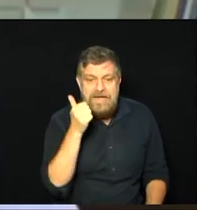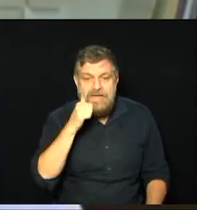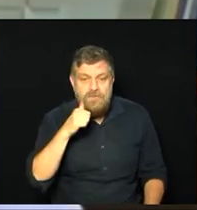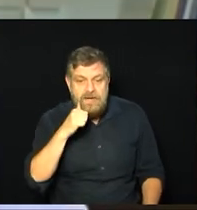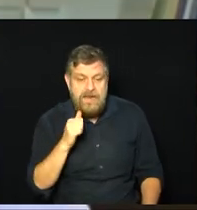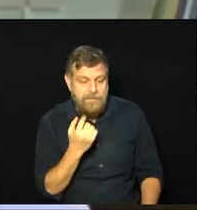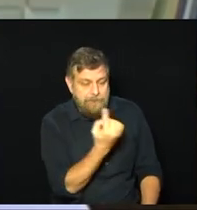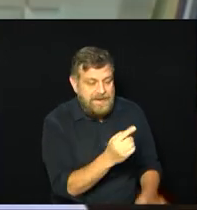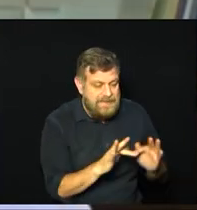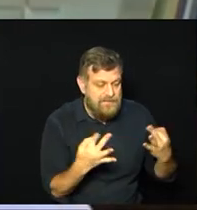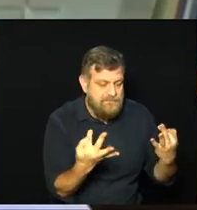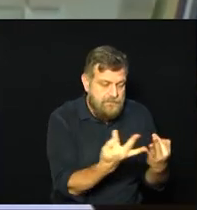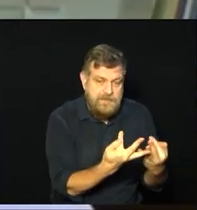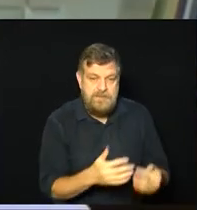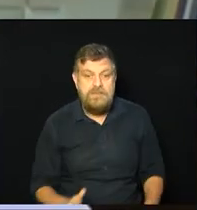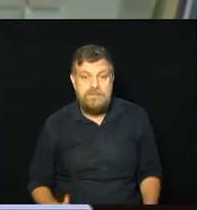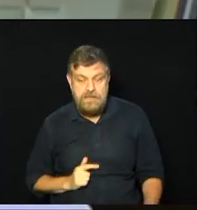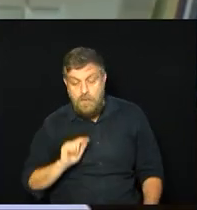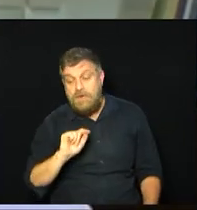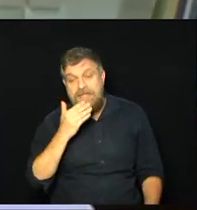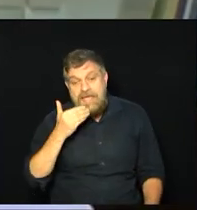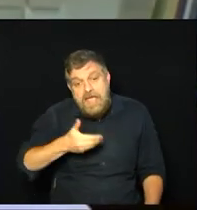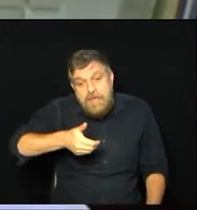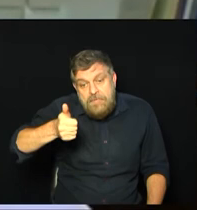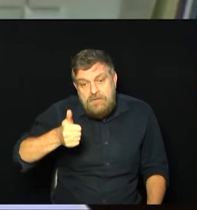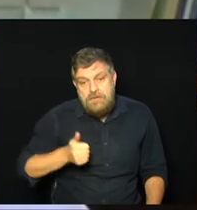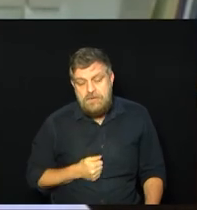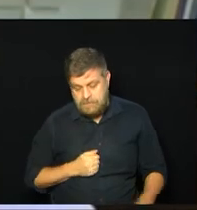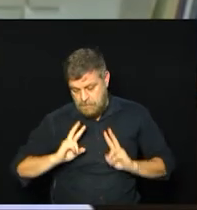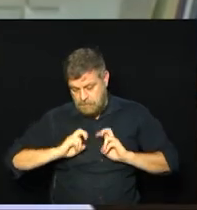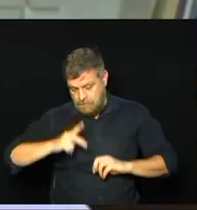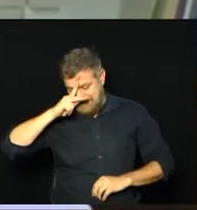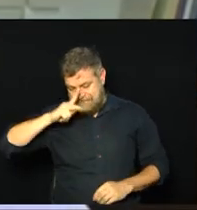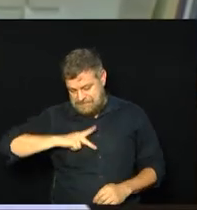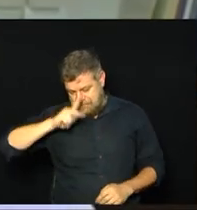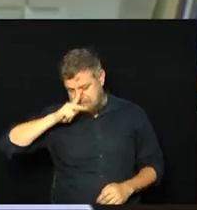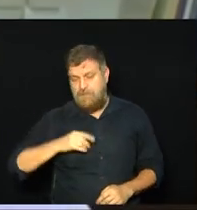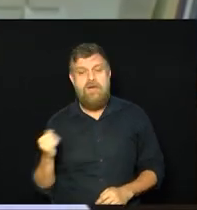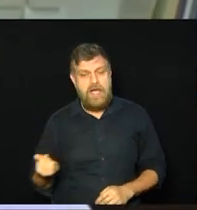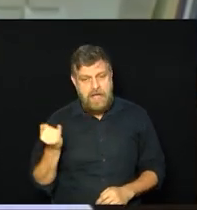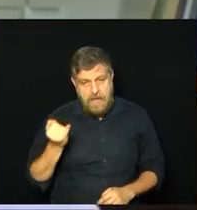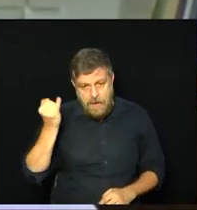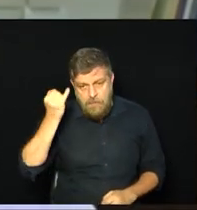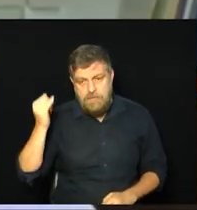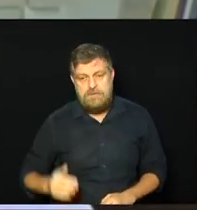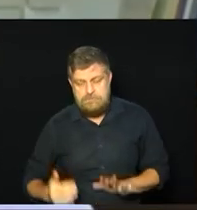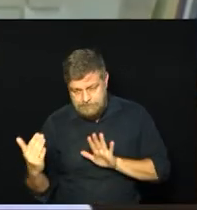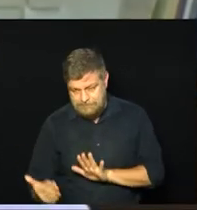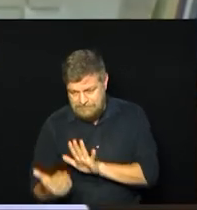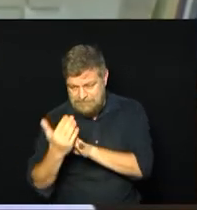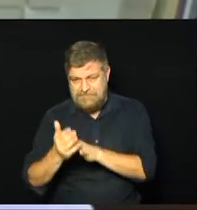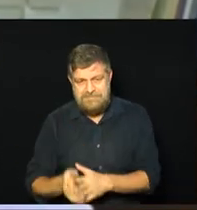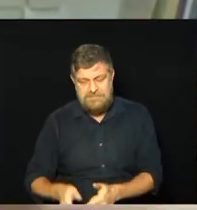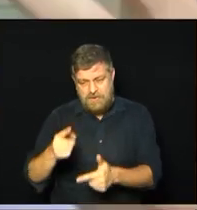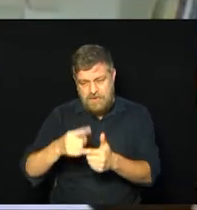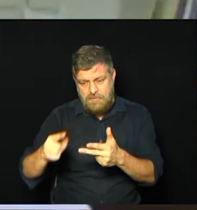cada núcleo, para cada mãe. E é importante esse autoconhecimento, é importante encarar de frente todas as dificuldades e